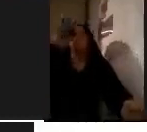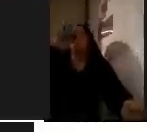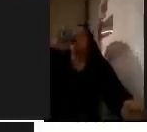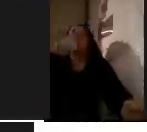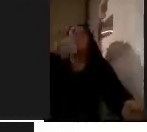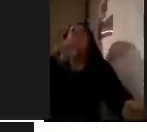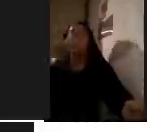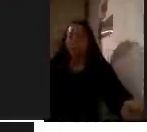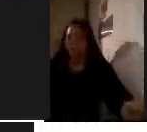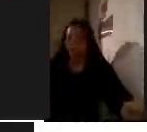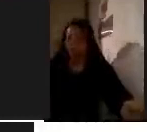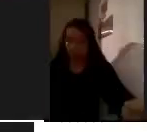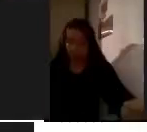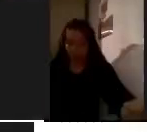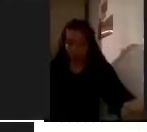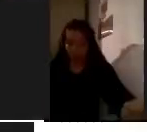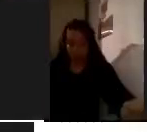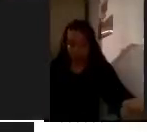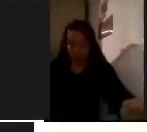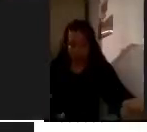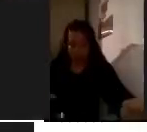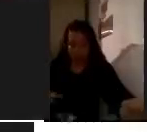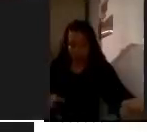são as coisas que a gente vai tentar abordar aqui.